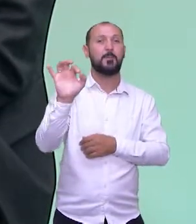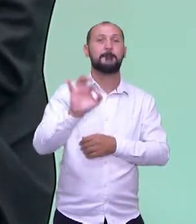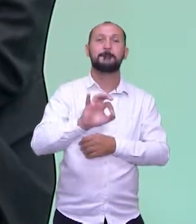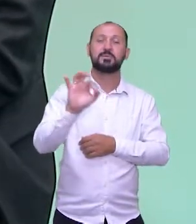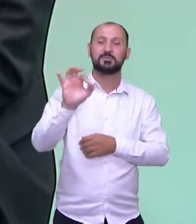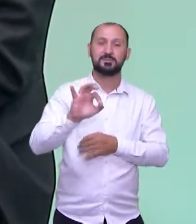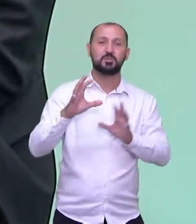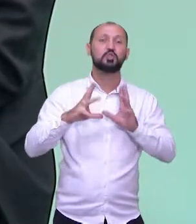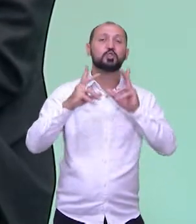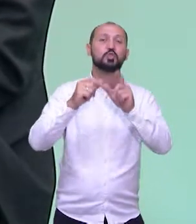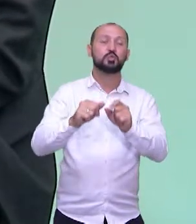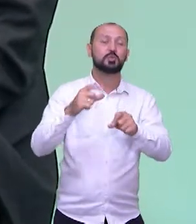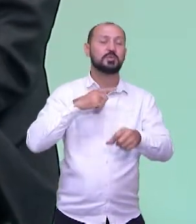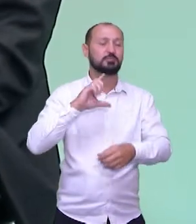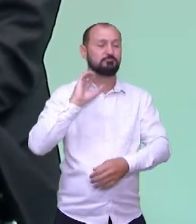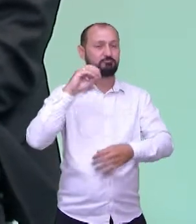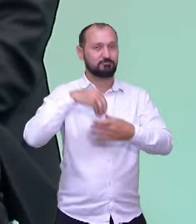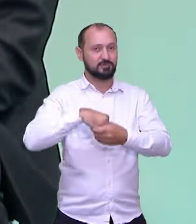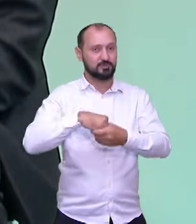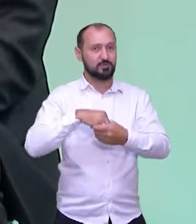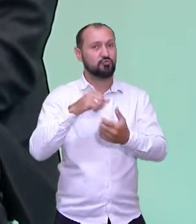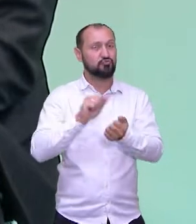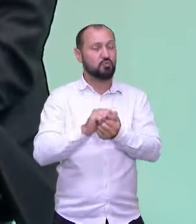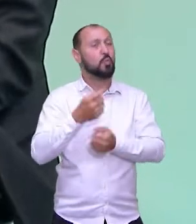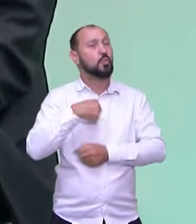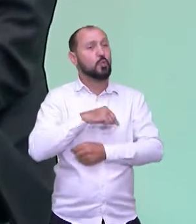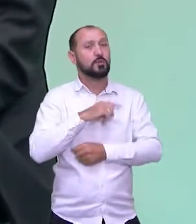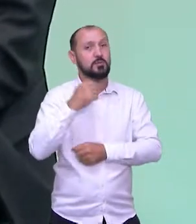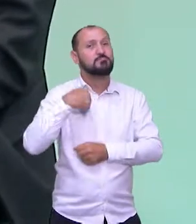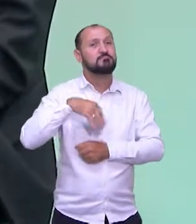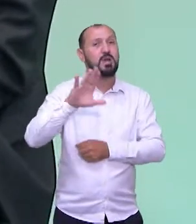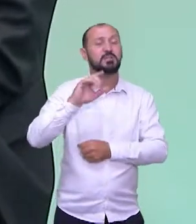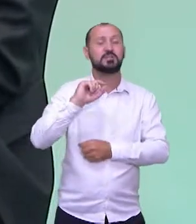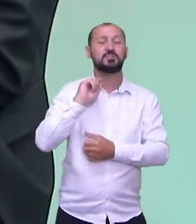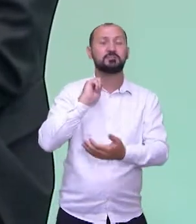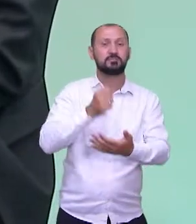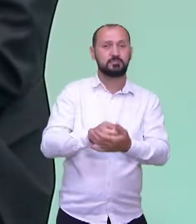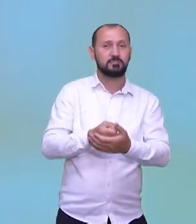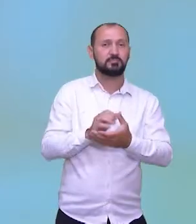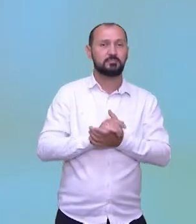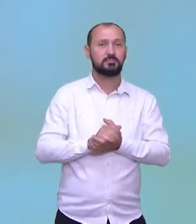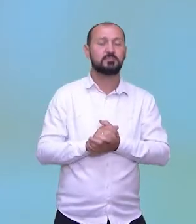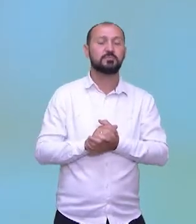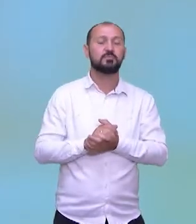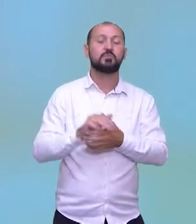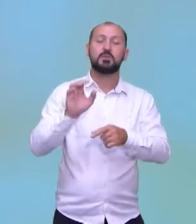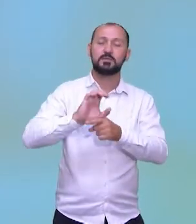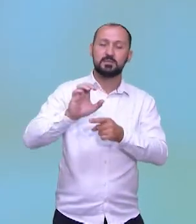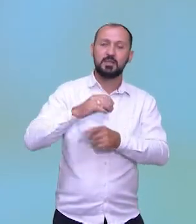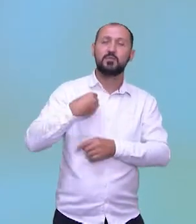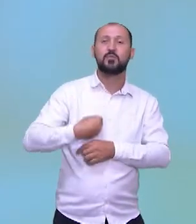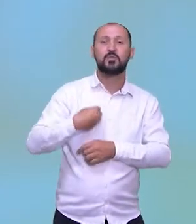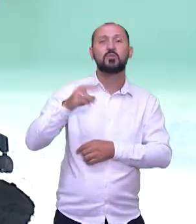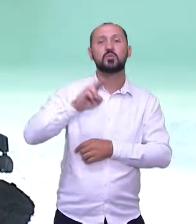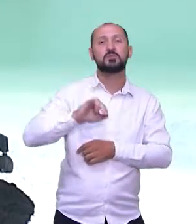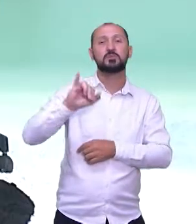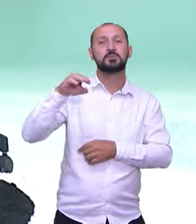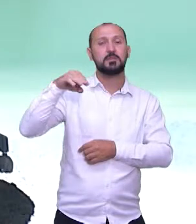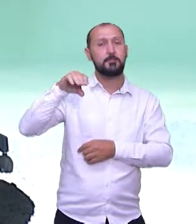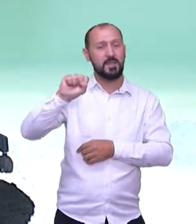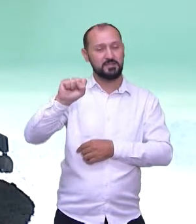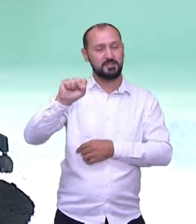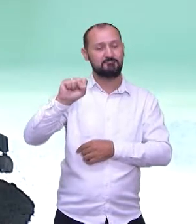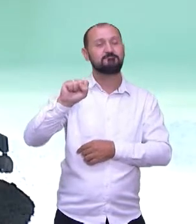85% de todas as receitas tributárias. É o nosso principal tributo. O Estado vive de ICMS, a gente pode falar isso. O Estado